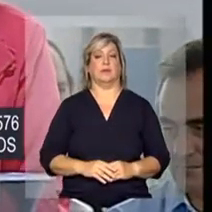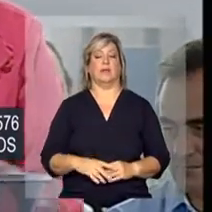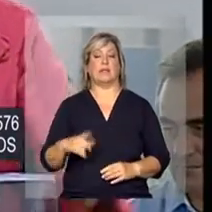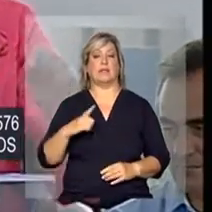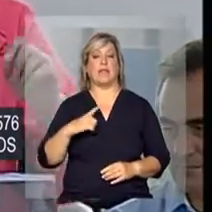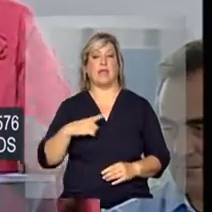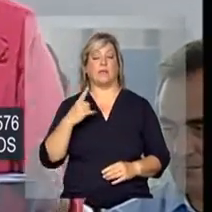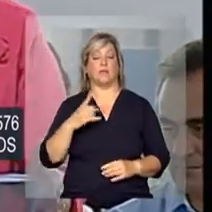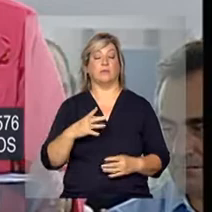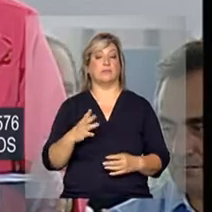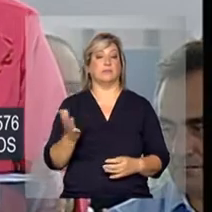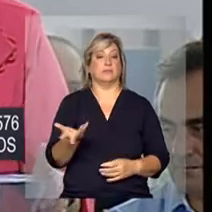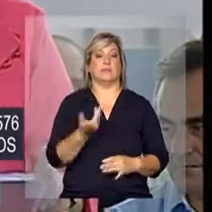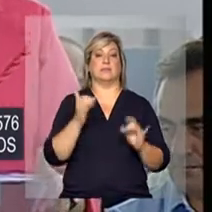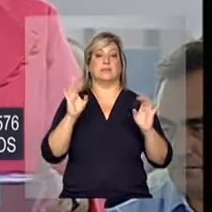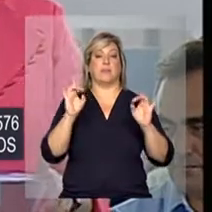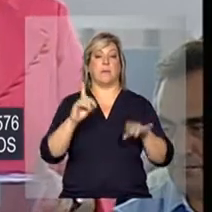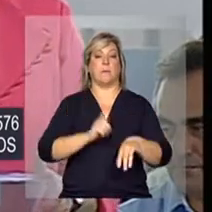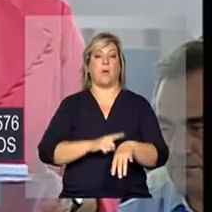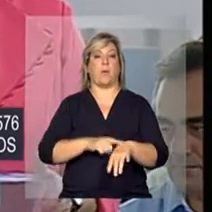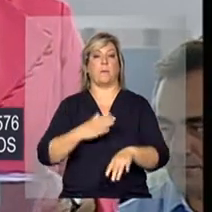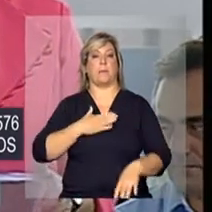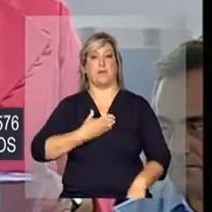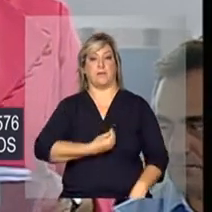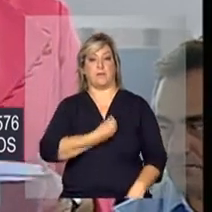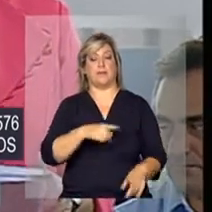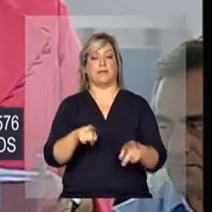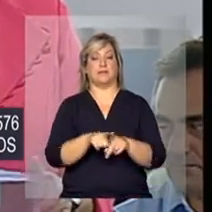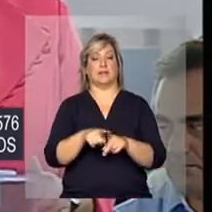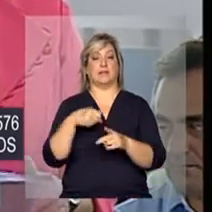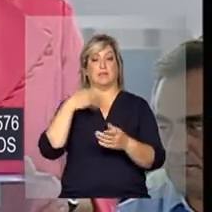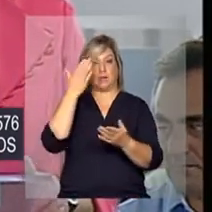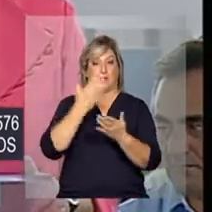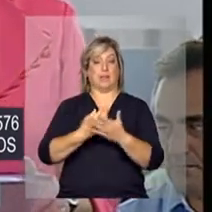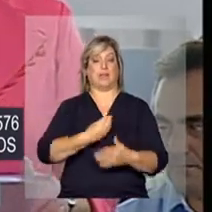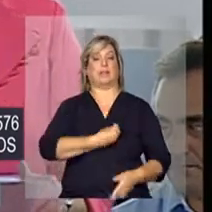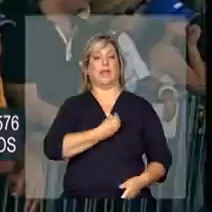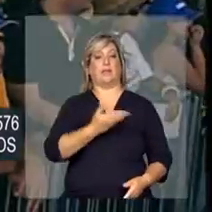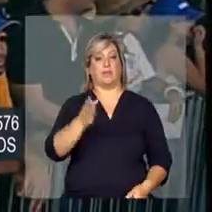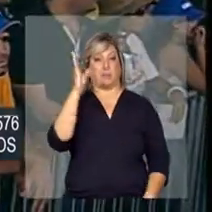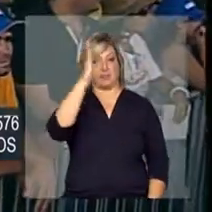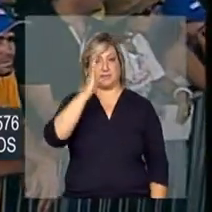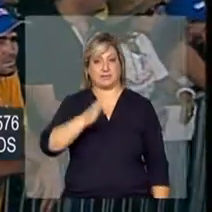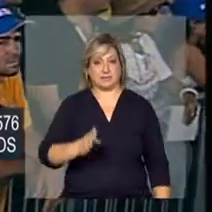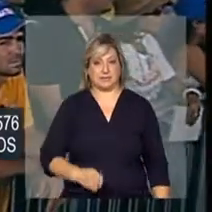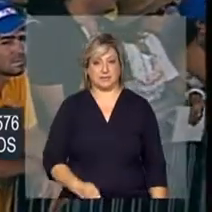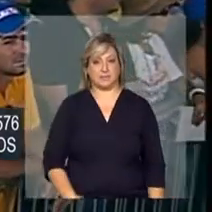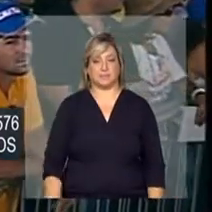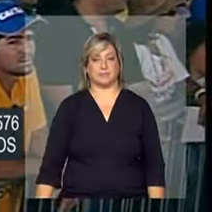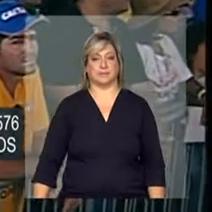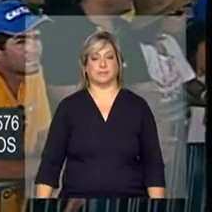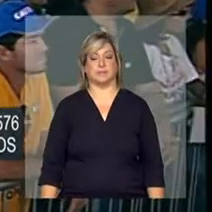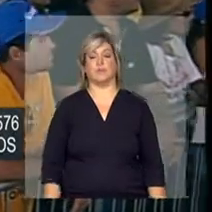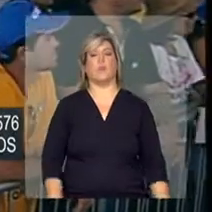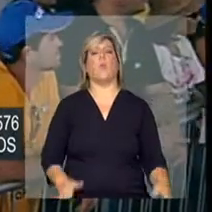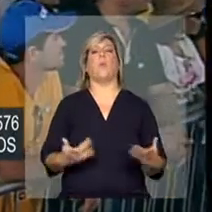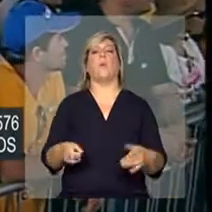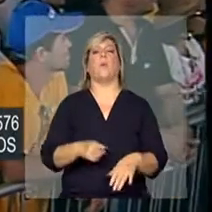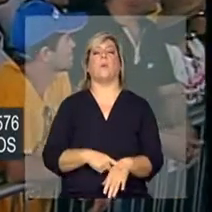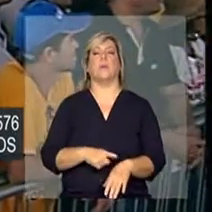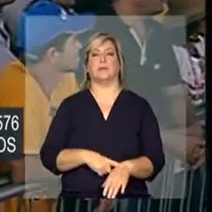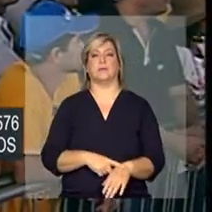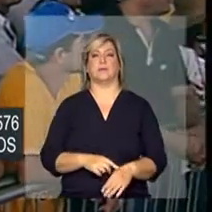na minha vida e eu acredito também na vida do Brasil. Qual foi esse